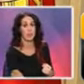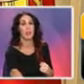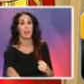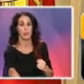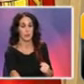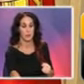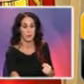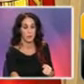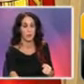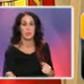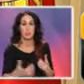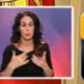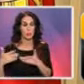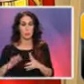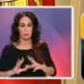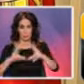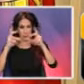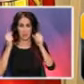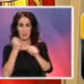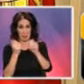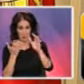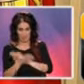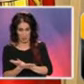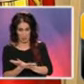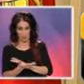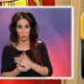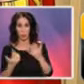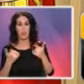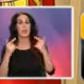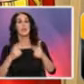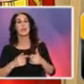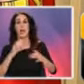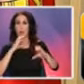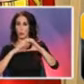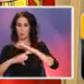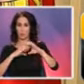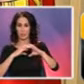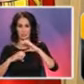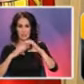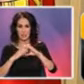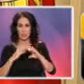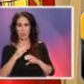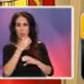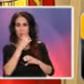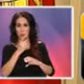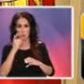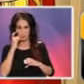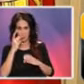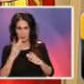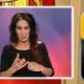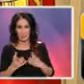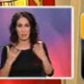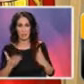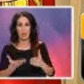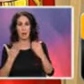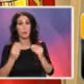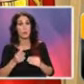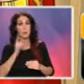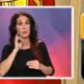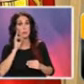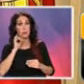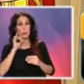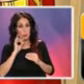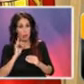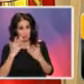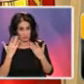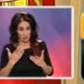de crescimento e criação de emprego, e em que o diálogo e o compromisso são mais necessários do que